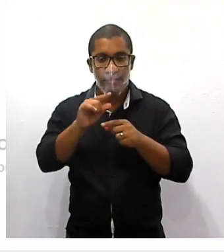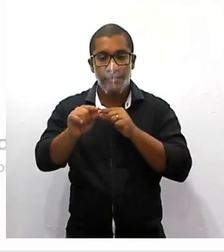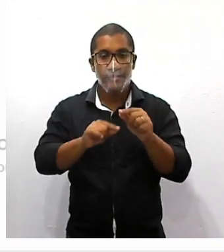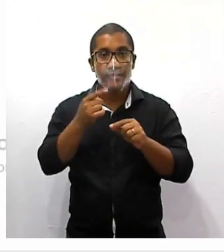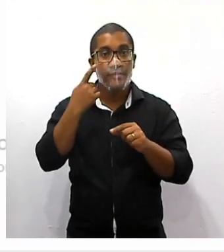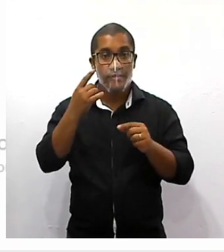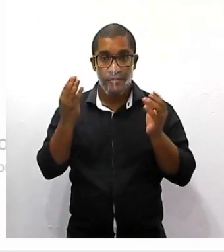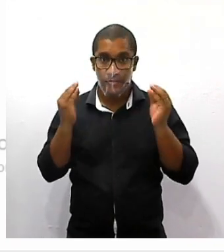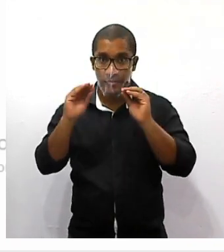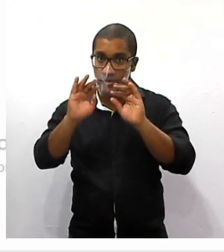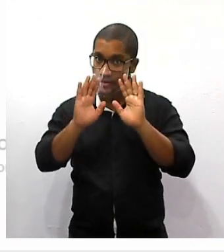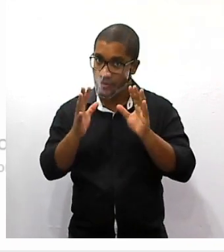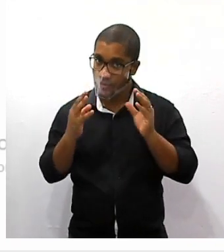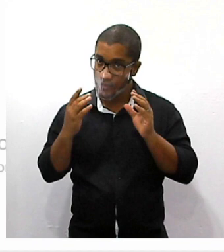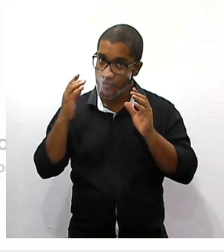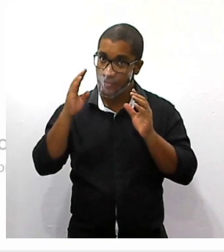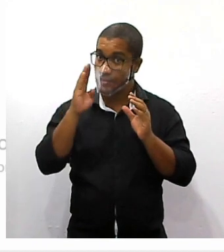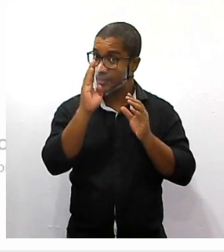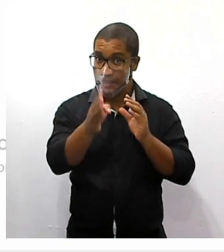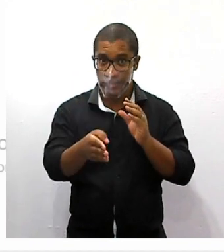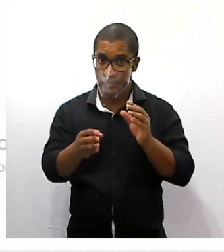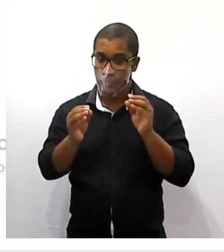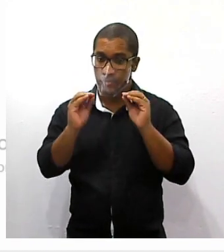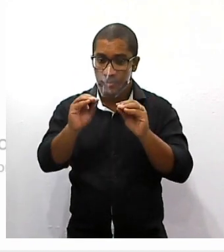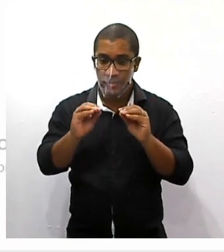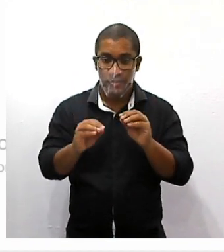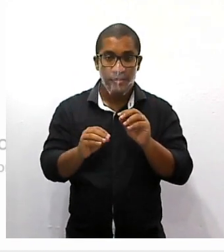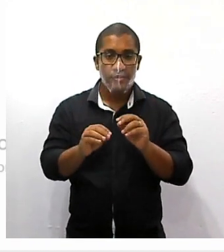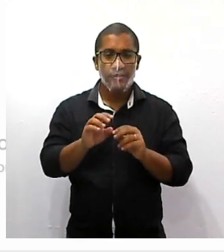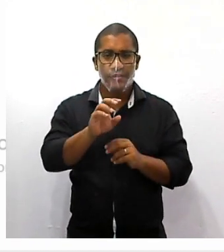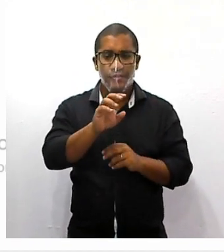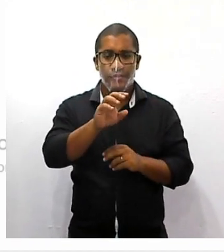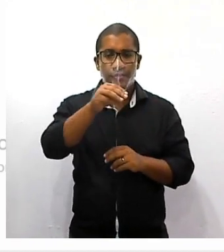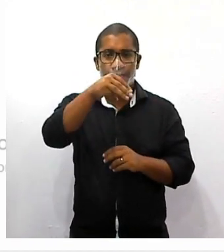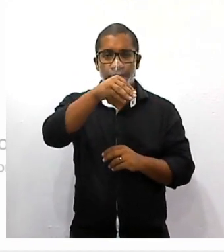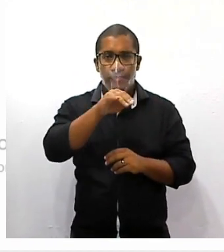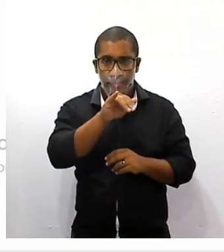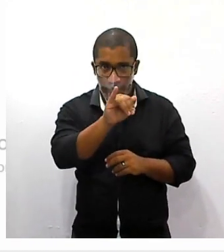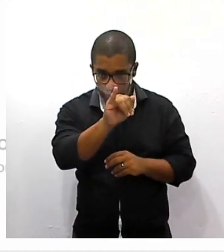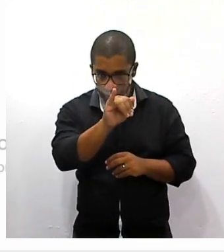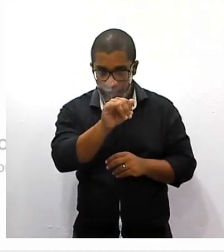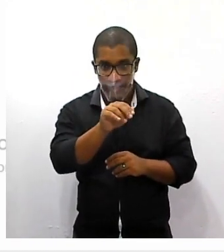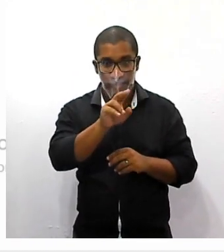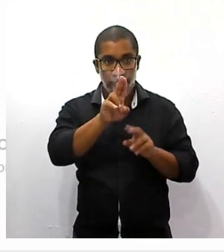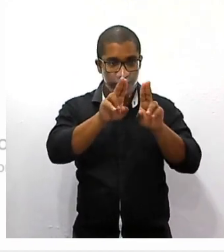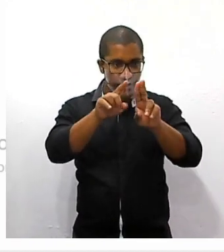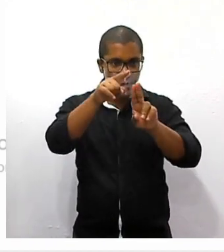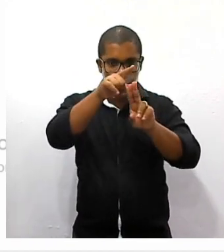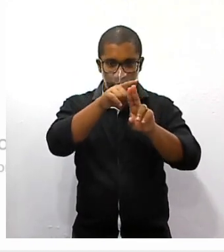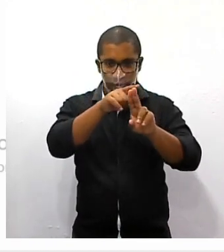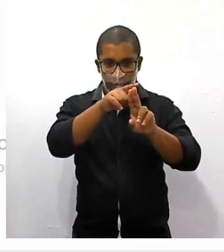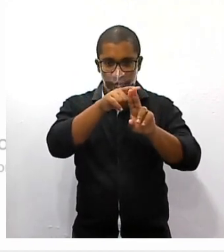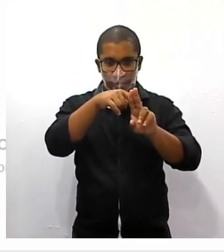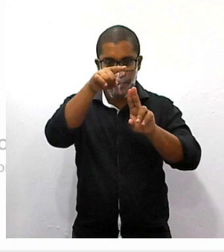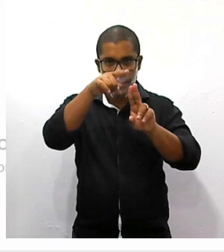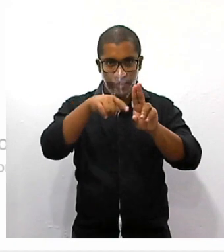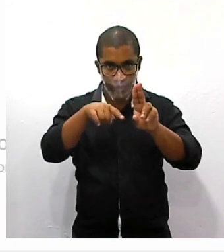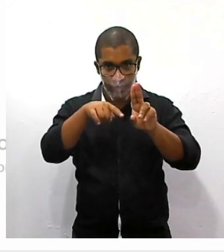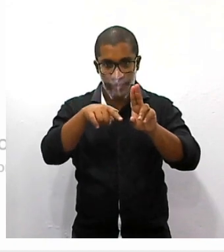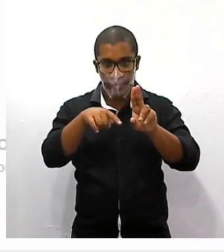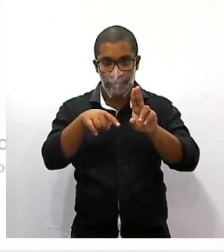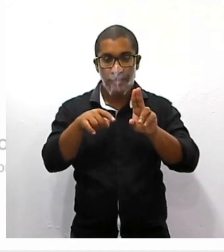colocar diretamente para vocês, é o μ, que é o coeficiente de atrito, essa letrinha Mzinho com a perninha